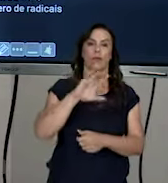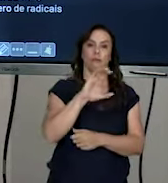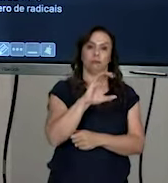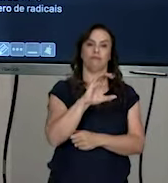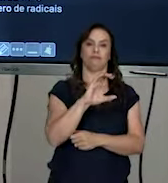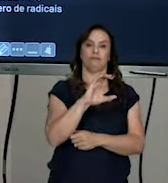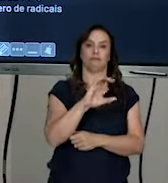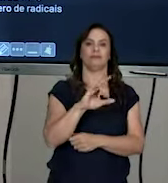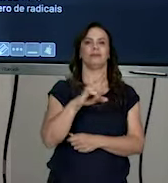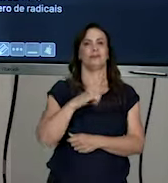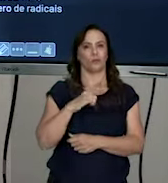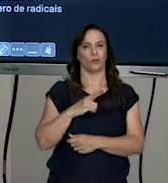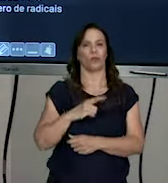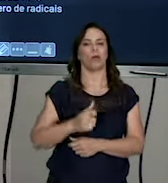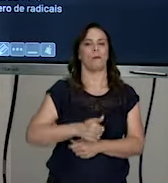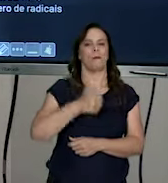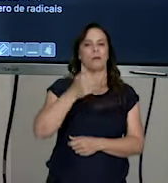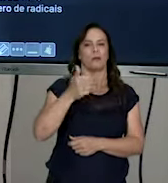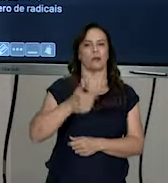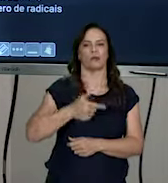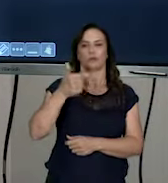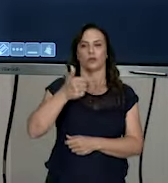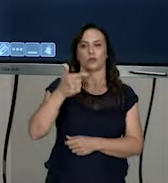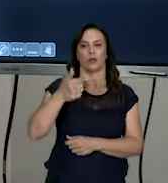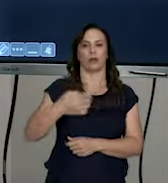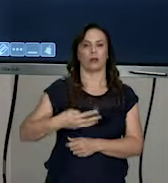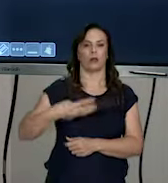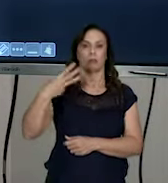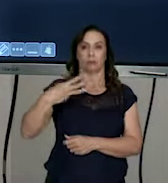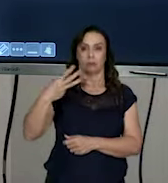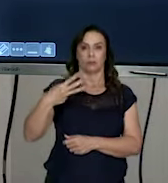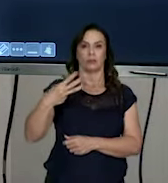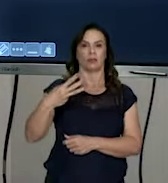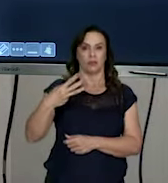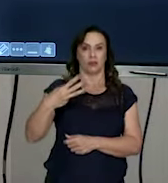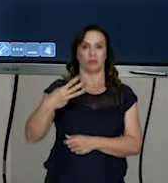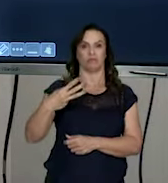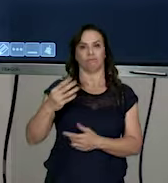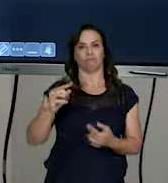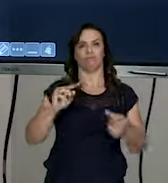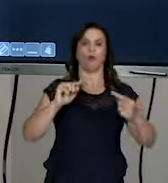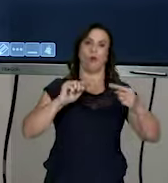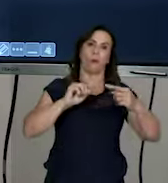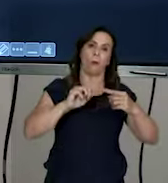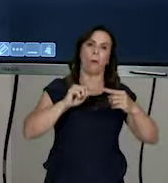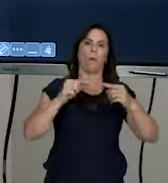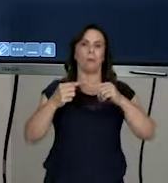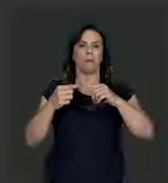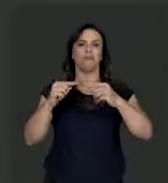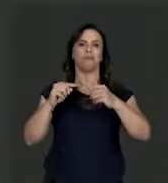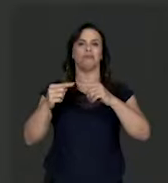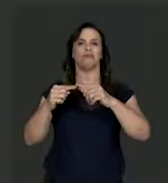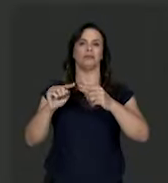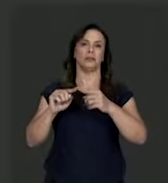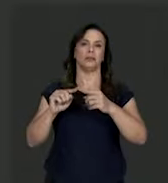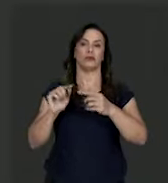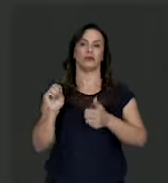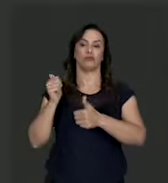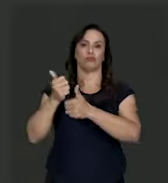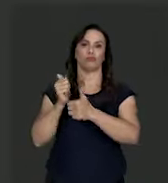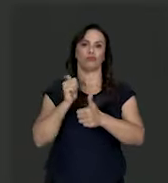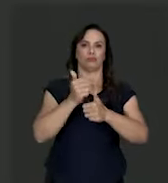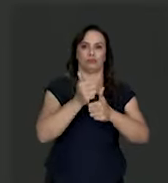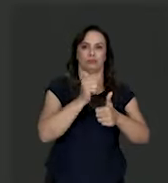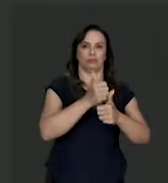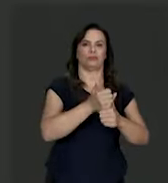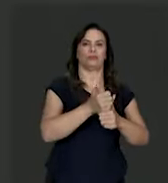amina secundária e a amina terciária, conforme a substituição desses grupos. Bom, então eu